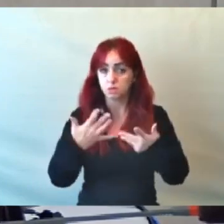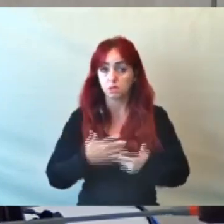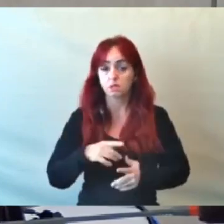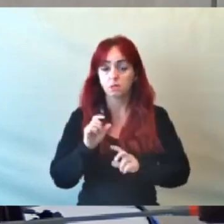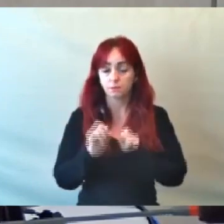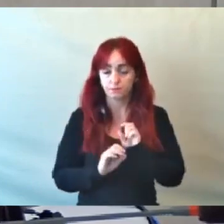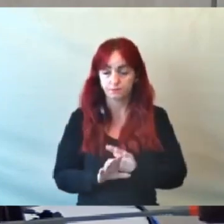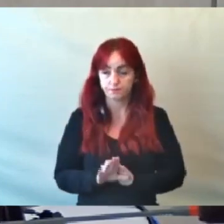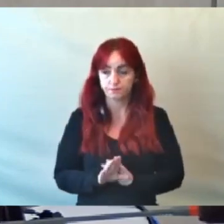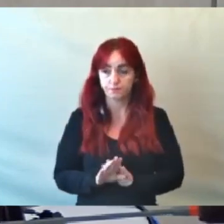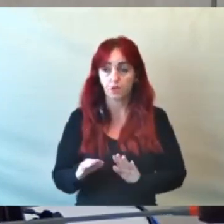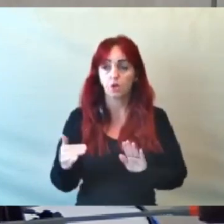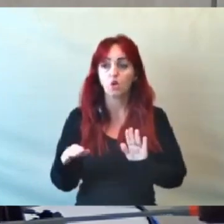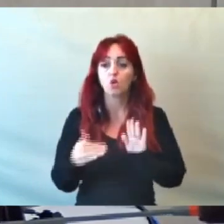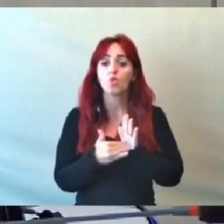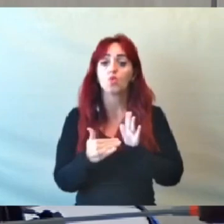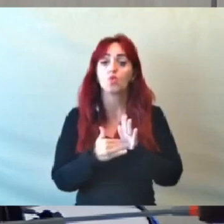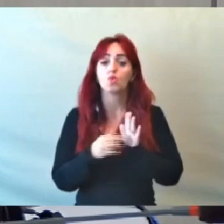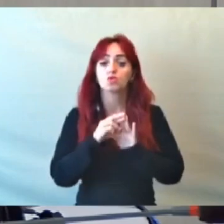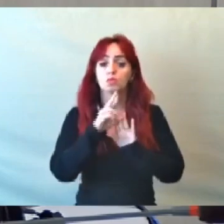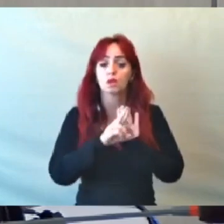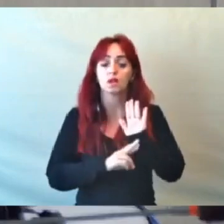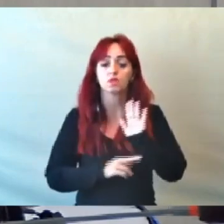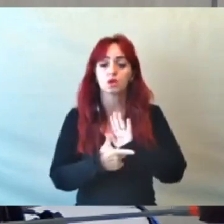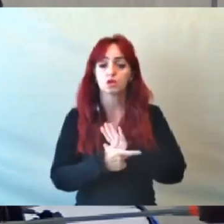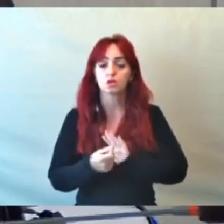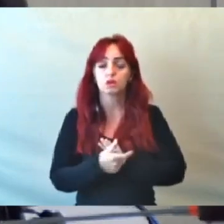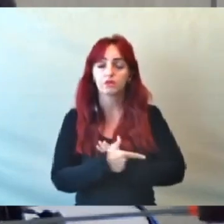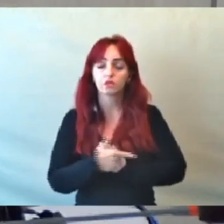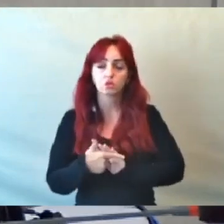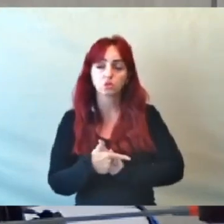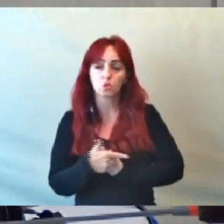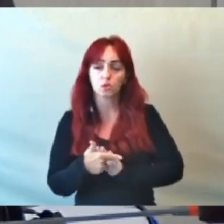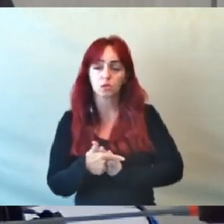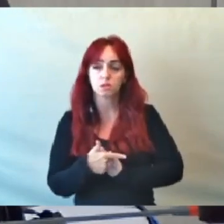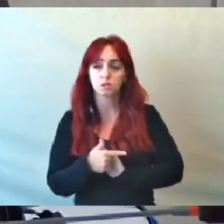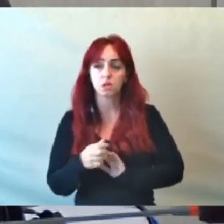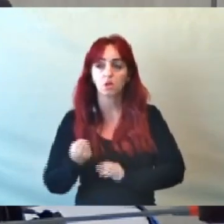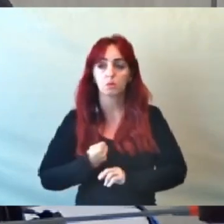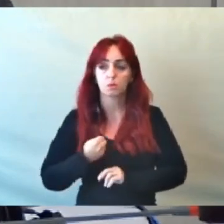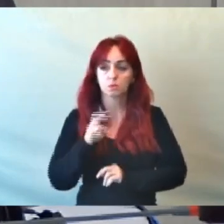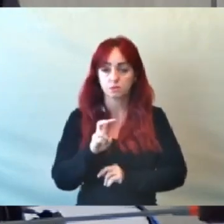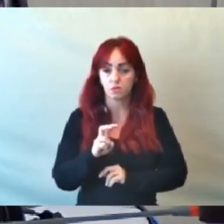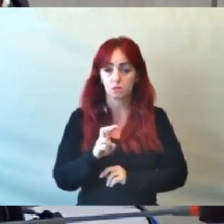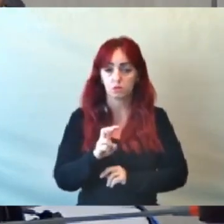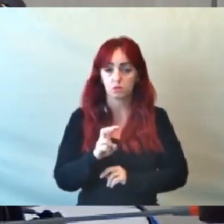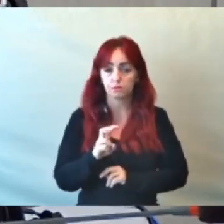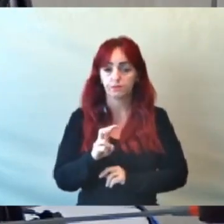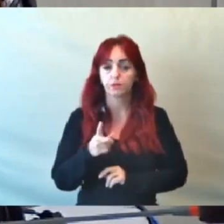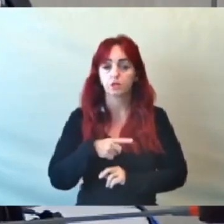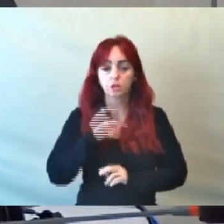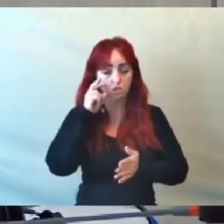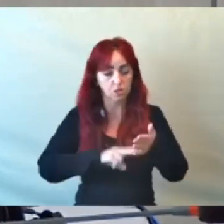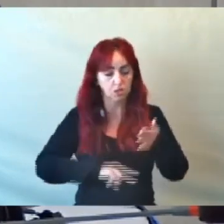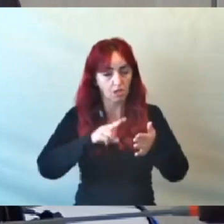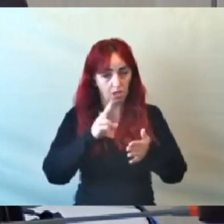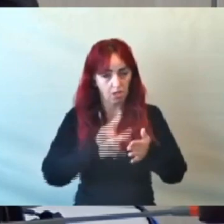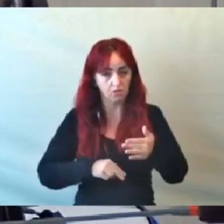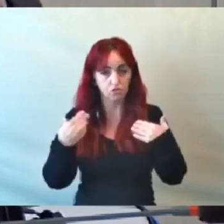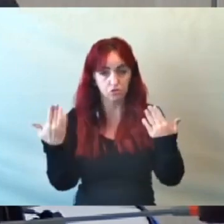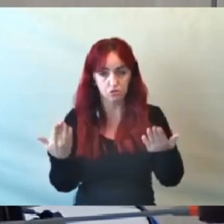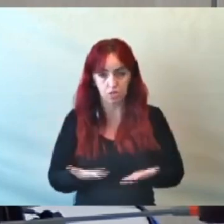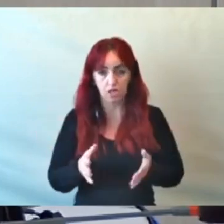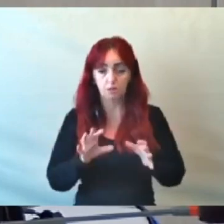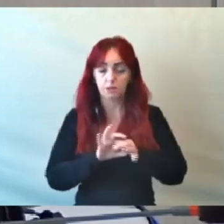de 2022, que é o relatório número 5. E eu já tinha lido, mas com a licença do professor Nilo e do professor Benjamin,